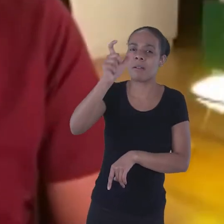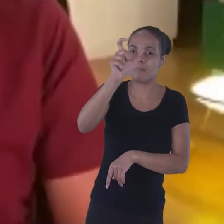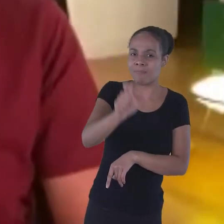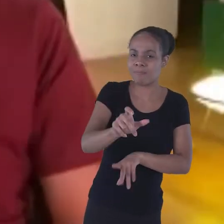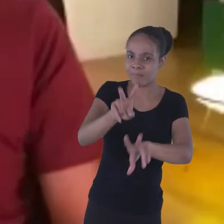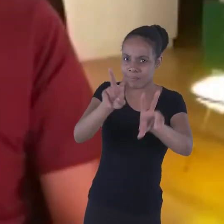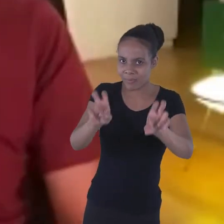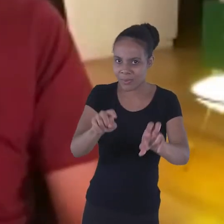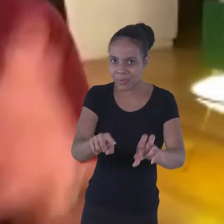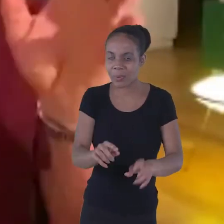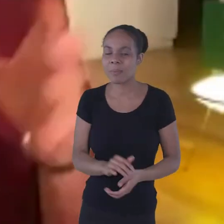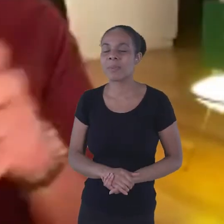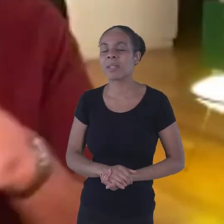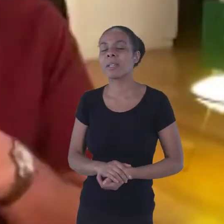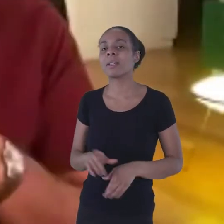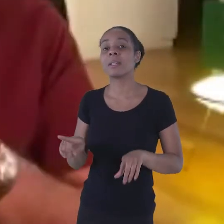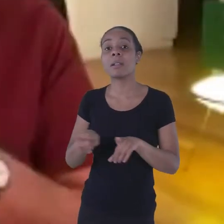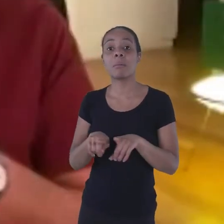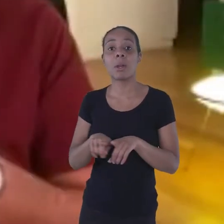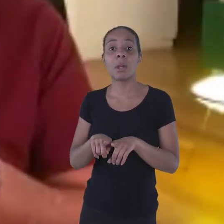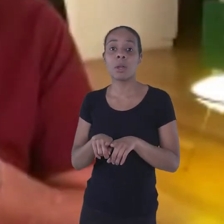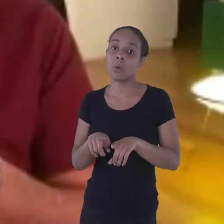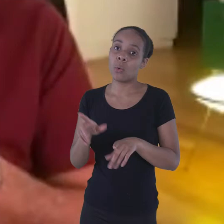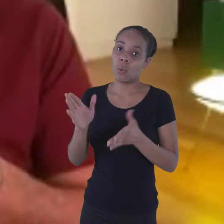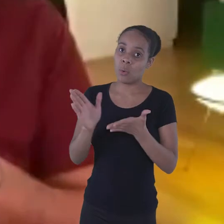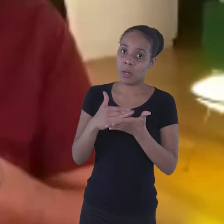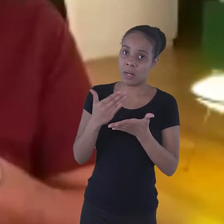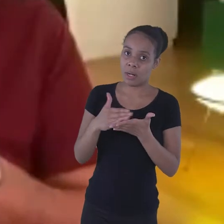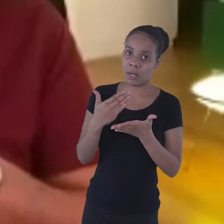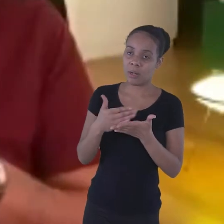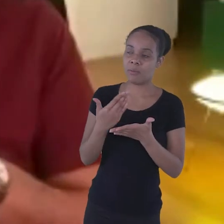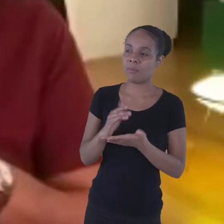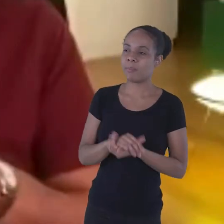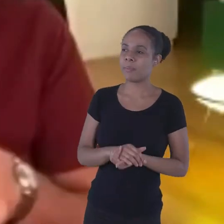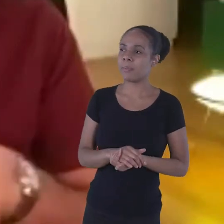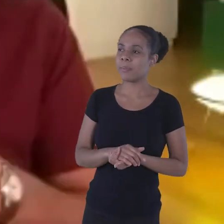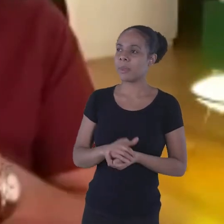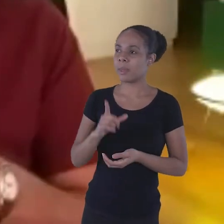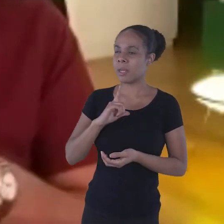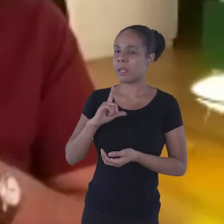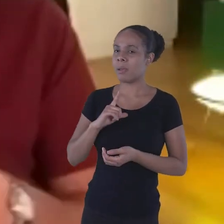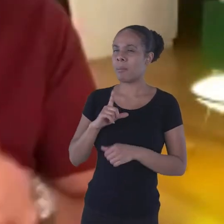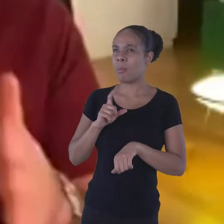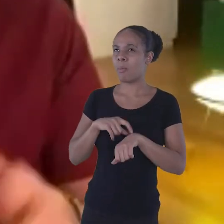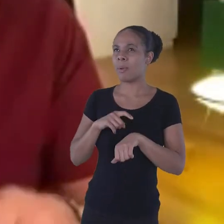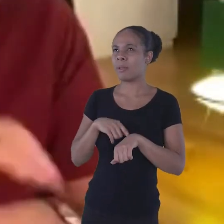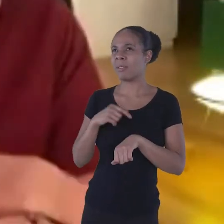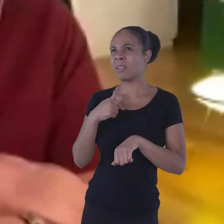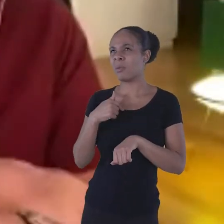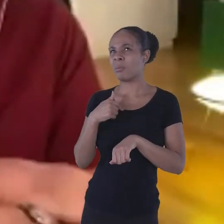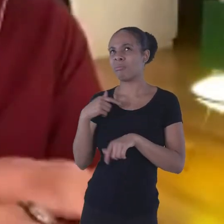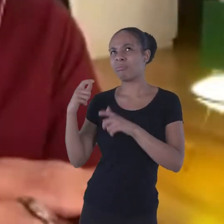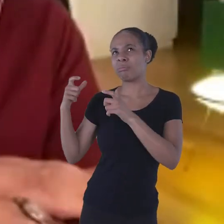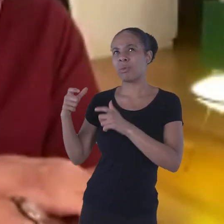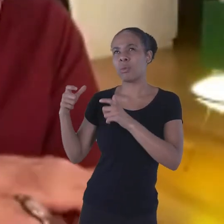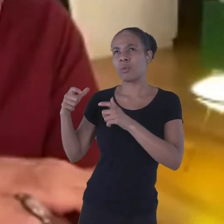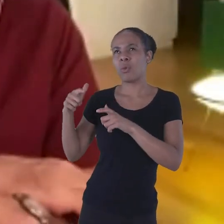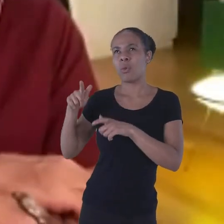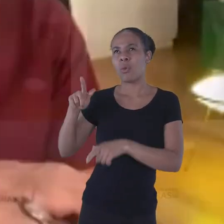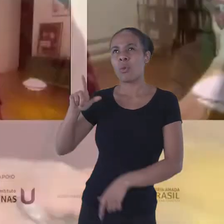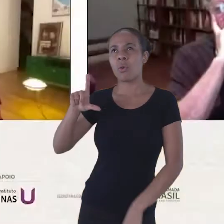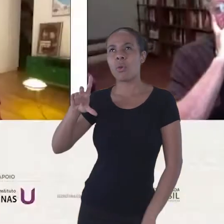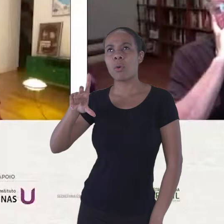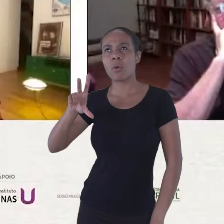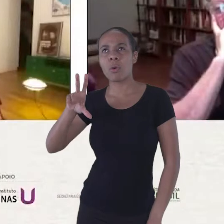Mineiro, morava ali na Glória. Morava na Glória. Mas quando eu cheguei no... Baú de